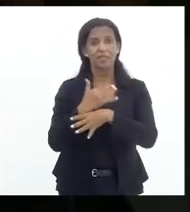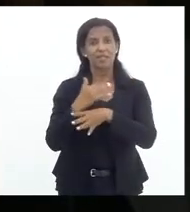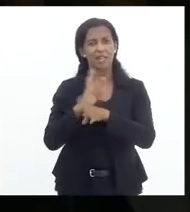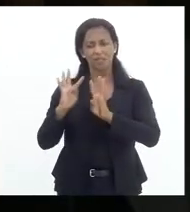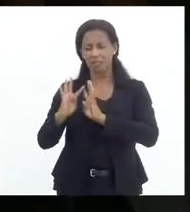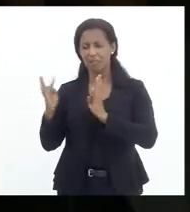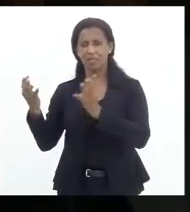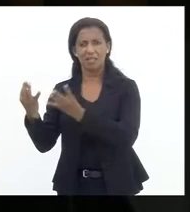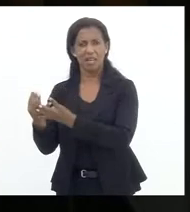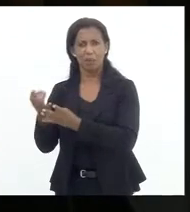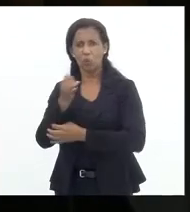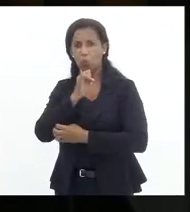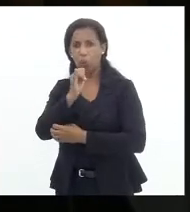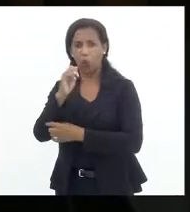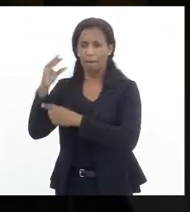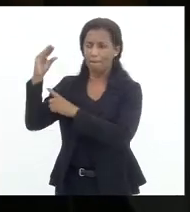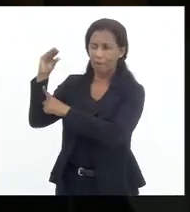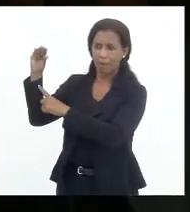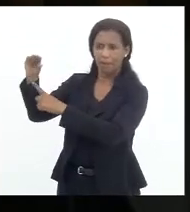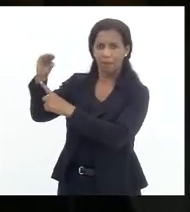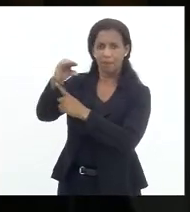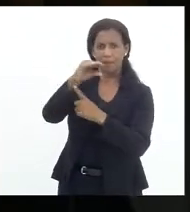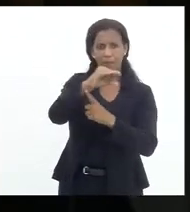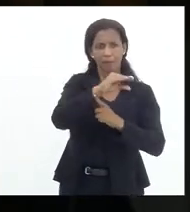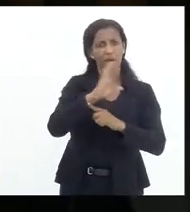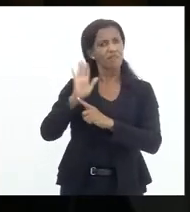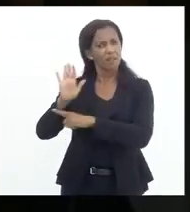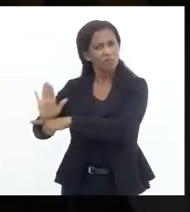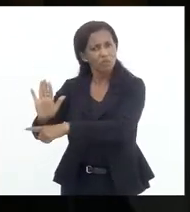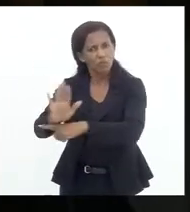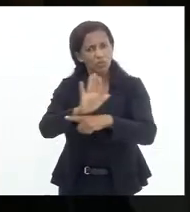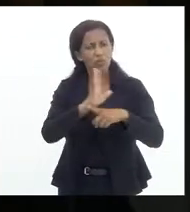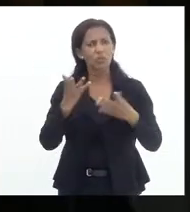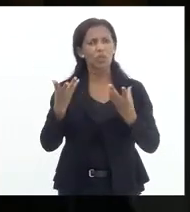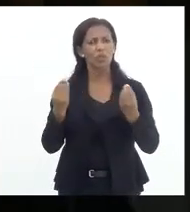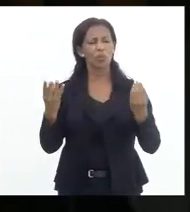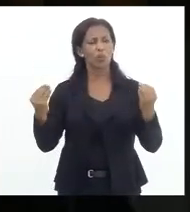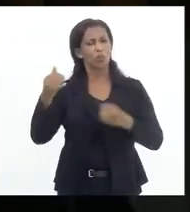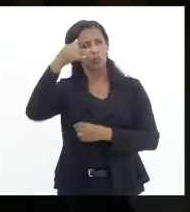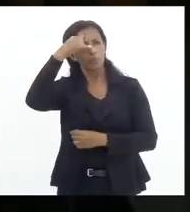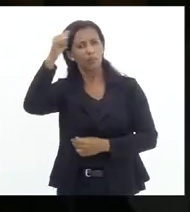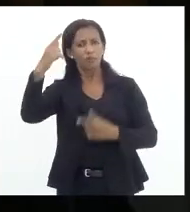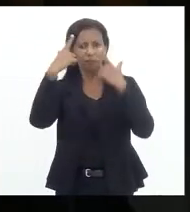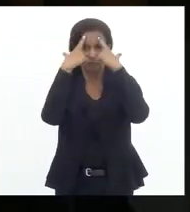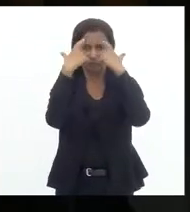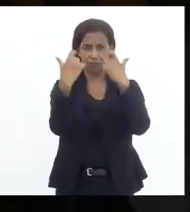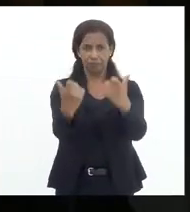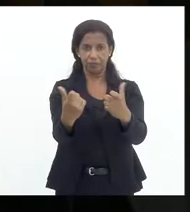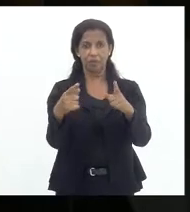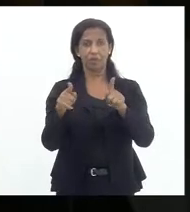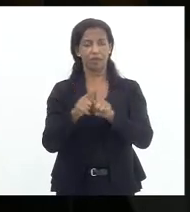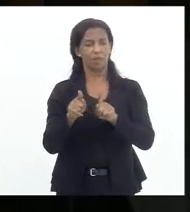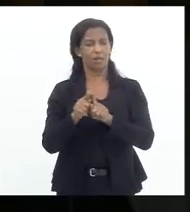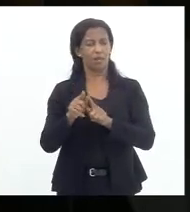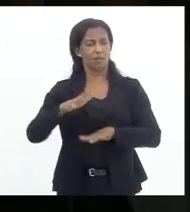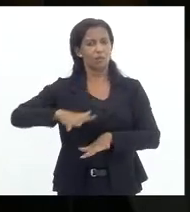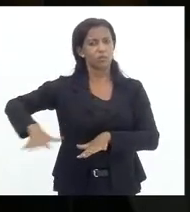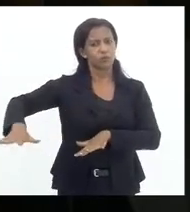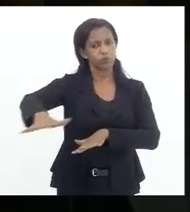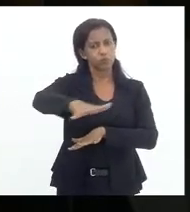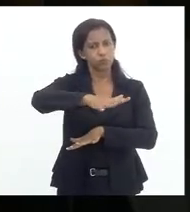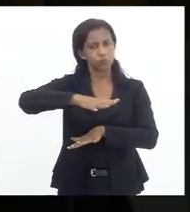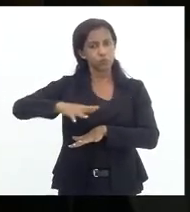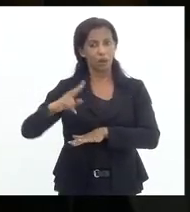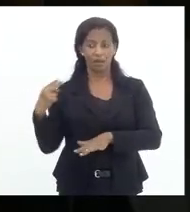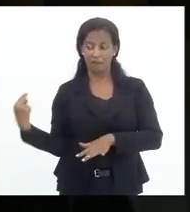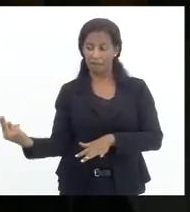cercamento eletrônico que vem contribuindo também muito na contenção dos indicadores de violência